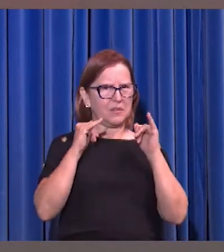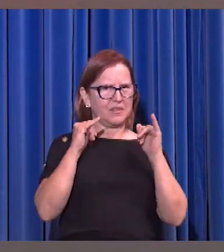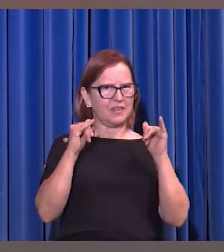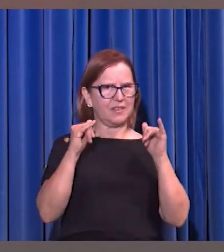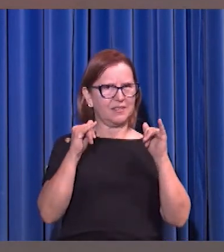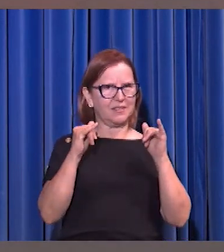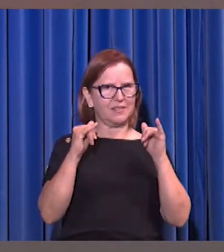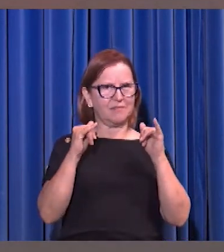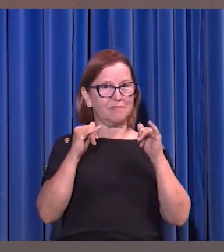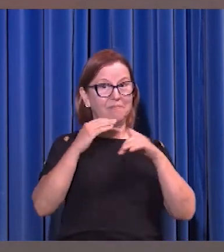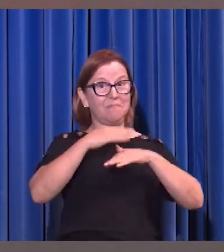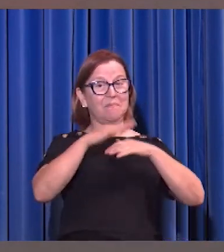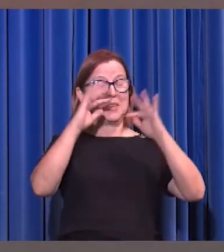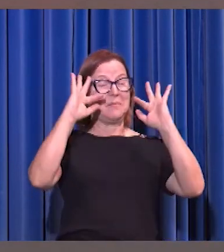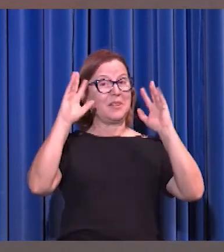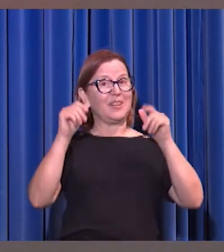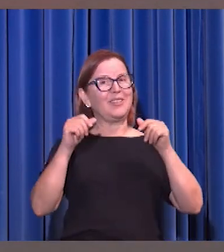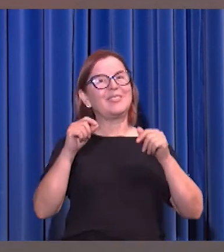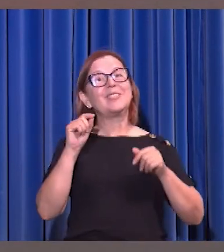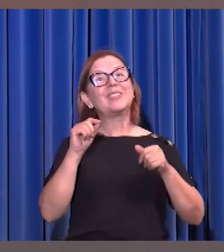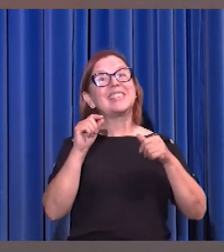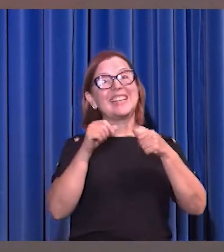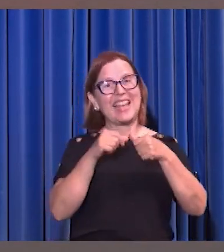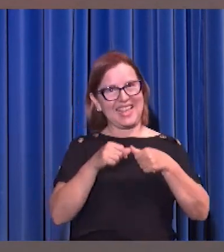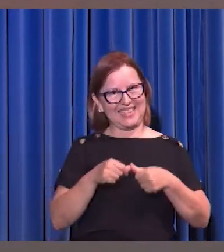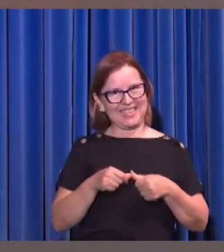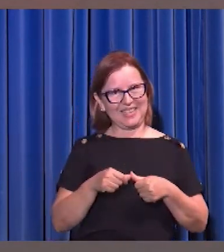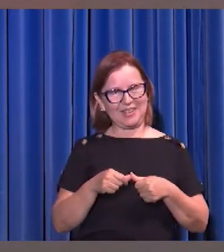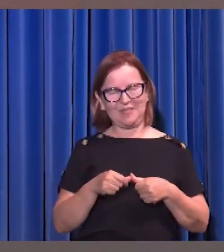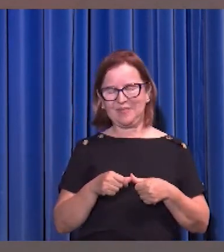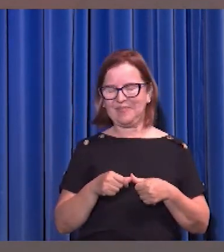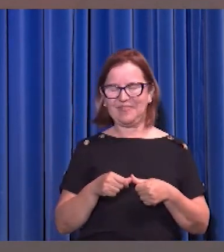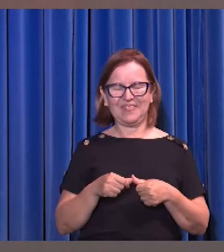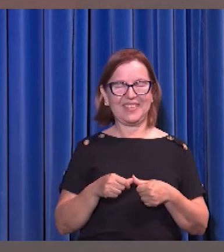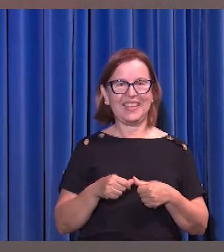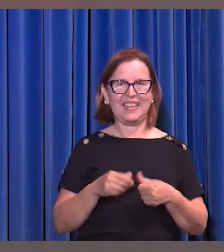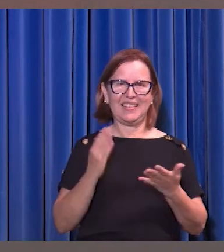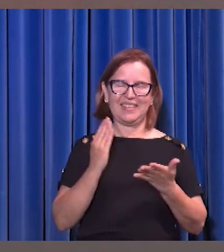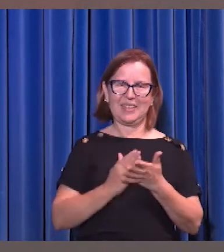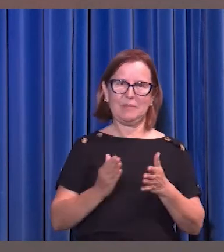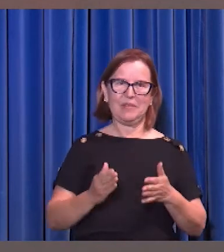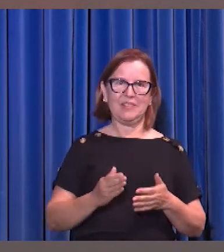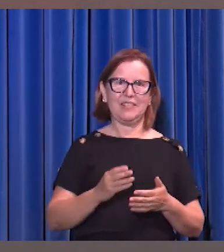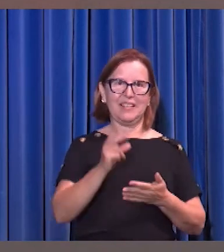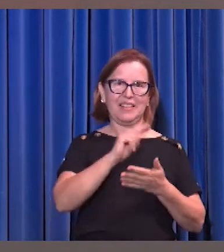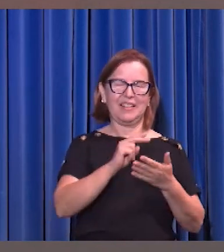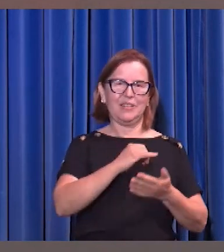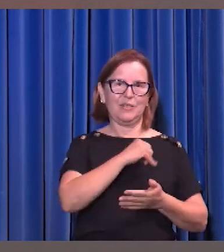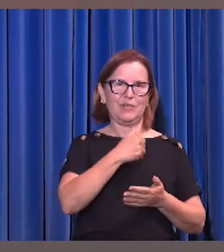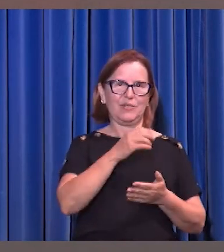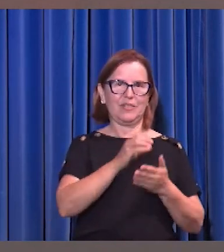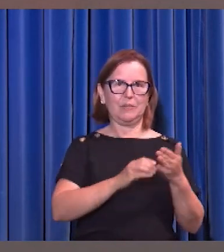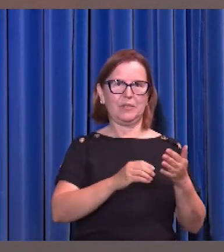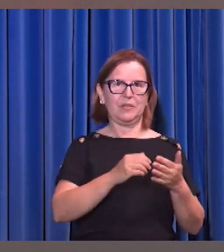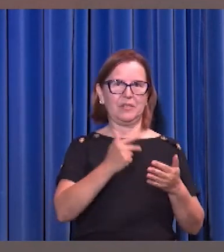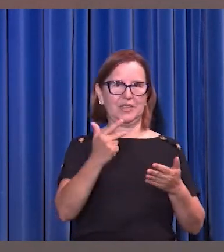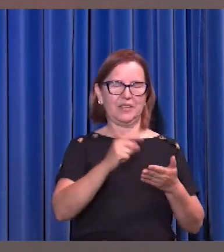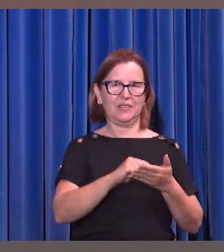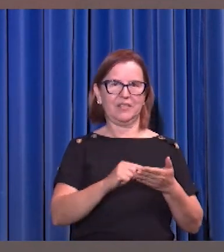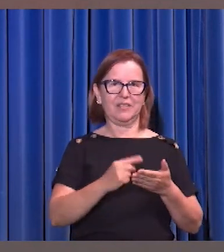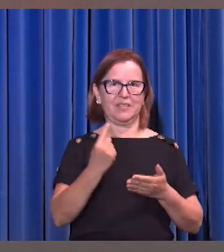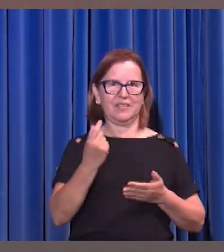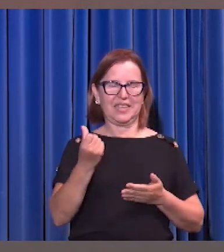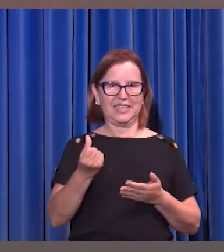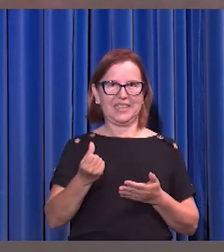mais maravilhosa do que essa? Eu termino lendo João 3,16.